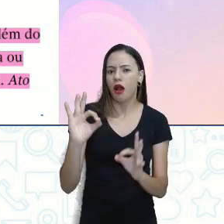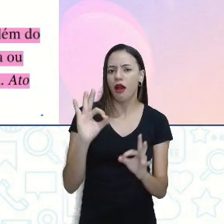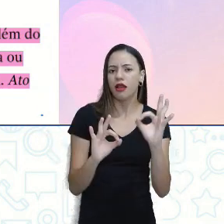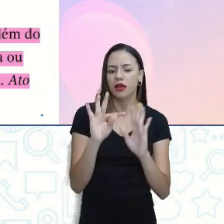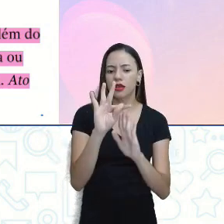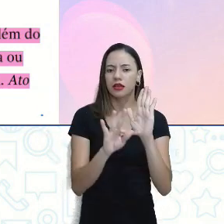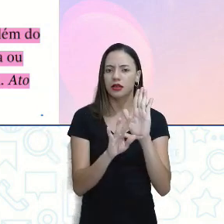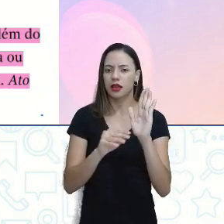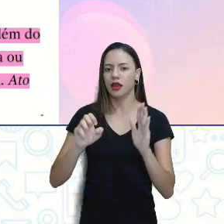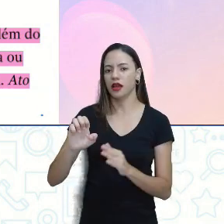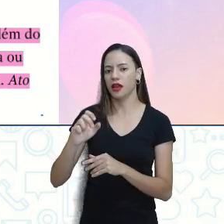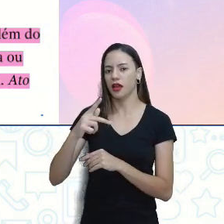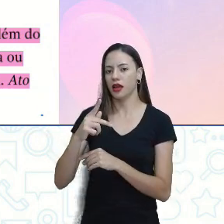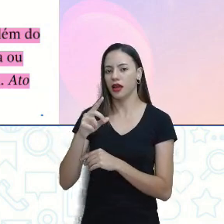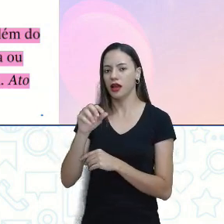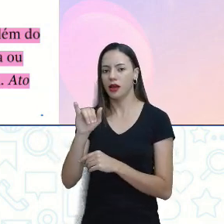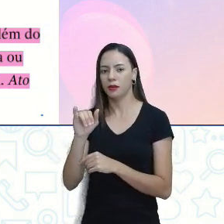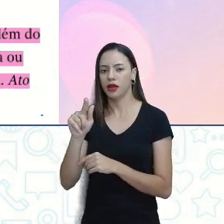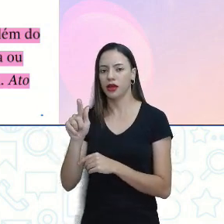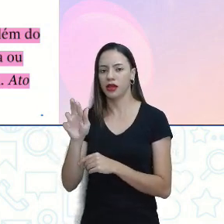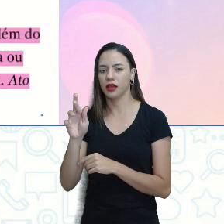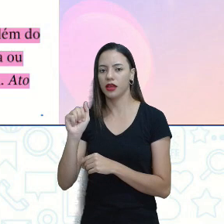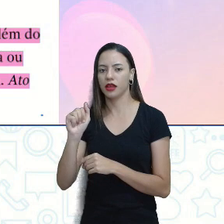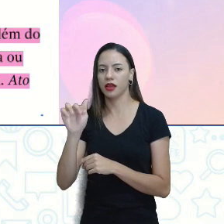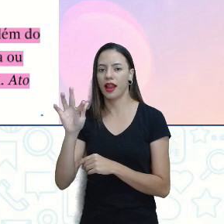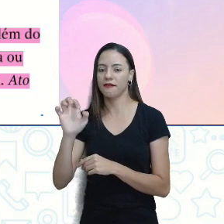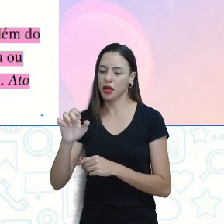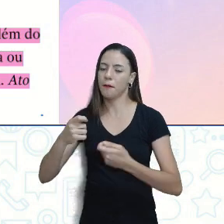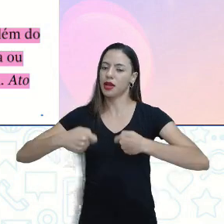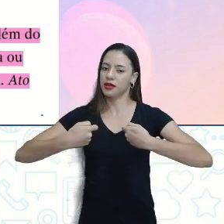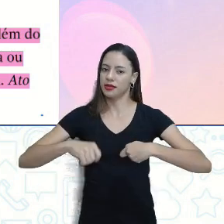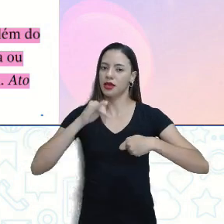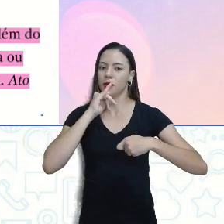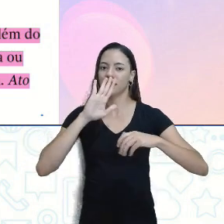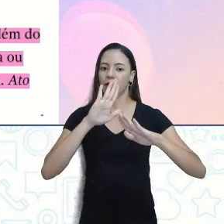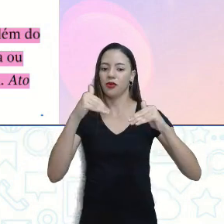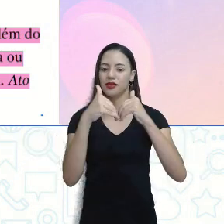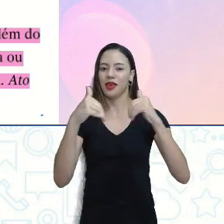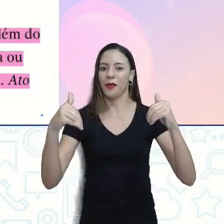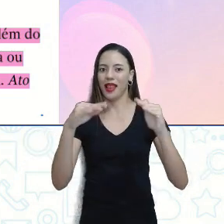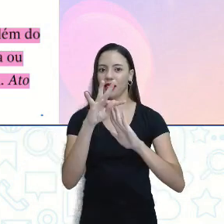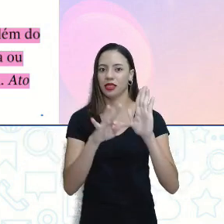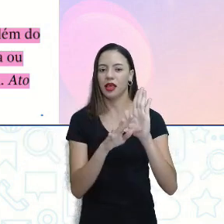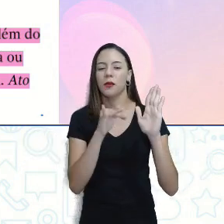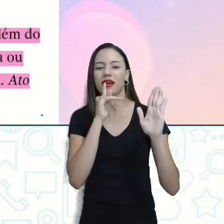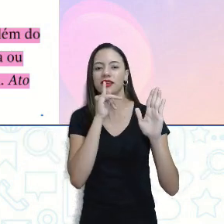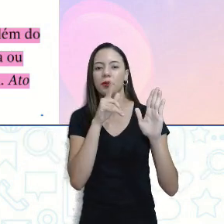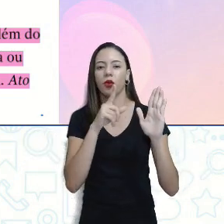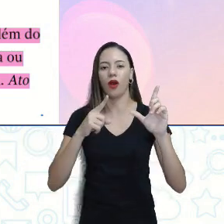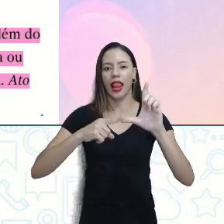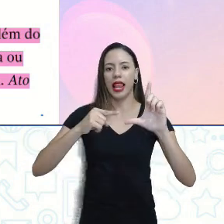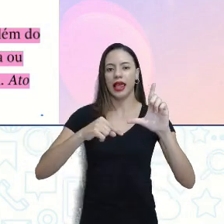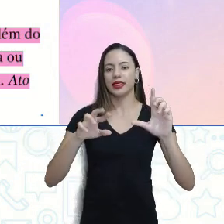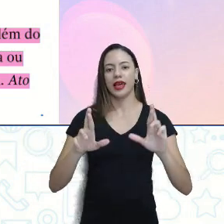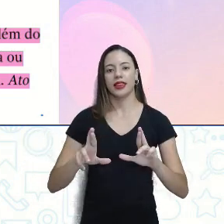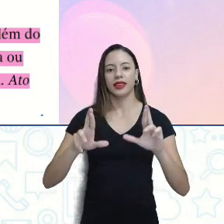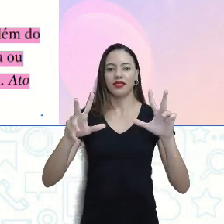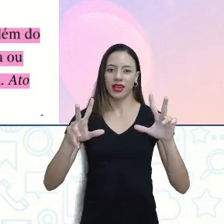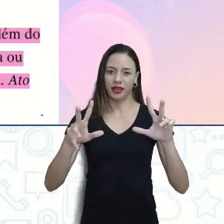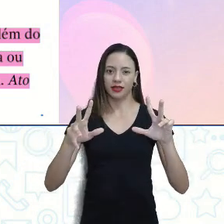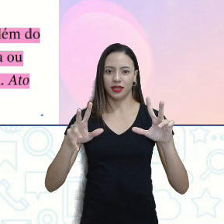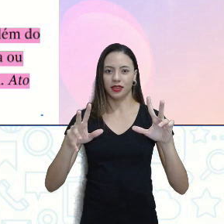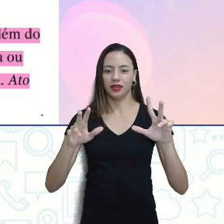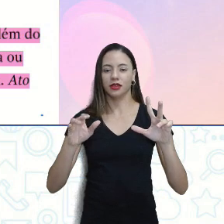epígrafe precisa estar separada do texto em outra fonte, às vezes em itálico, às vezes recuado à